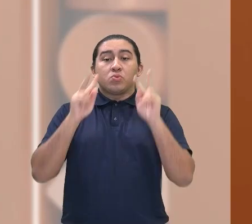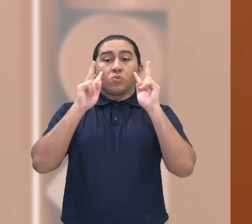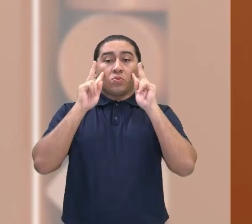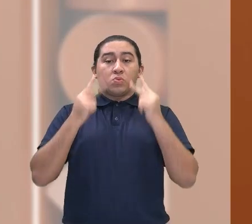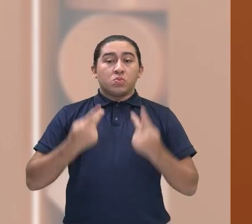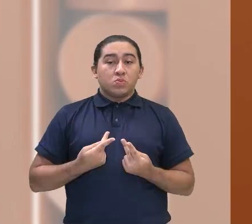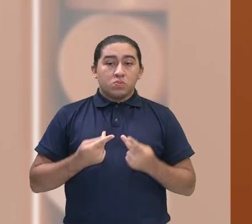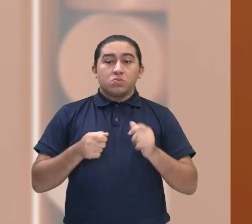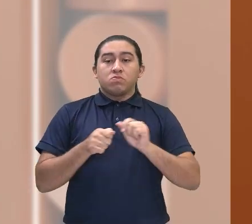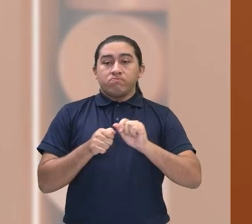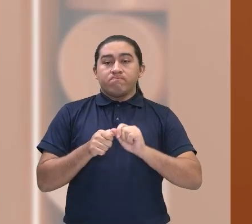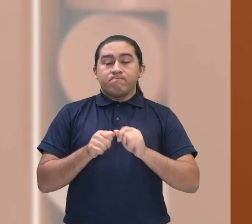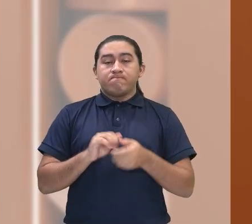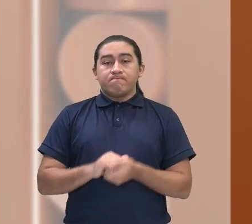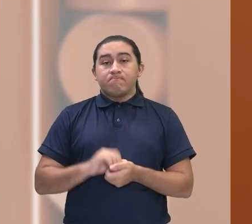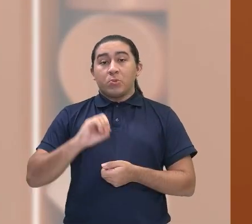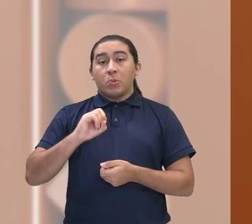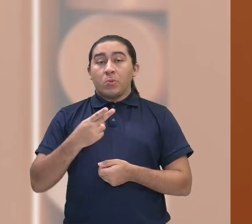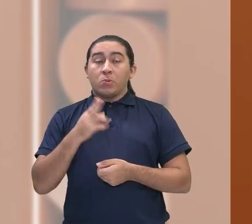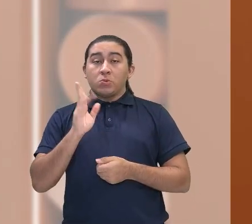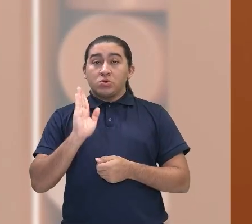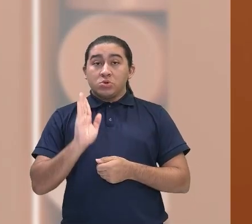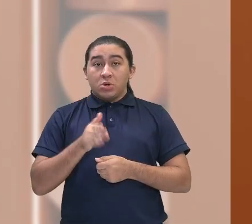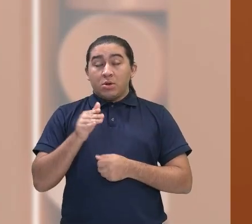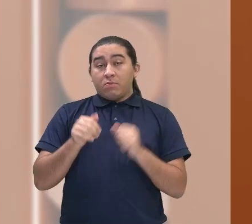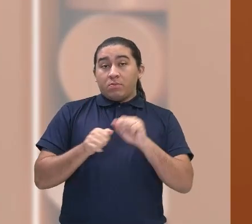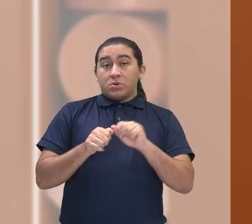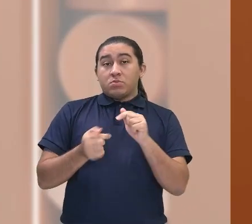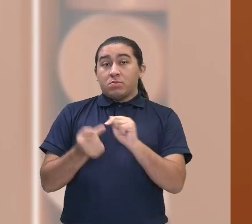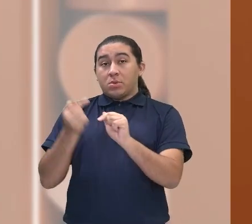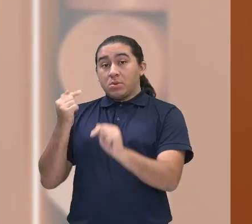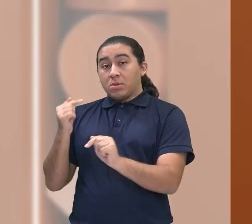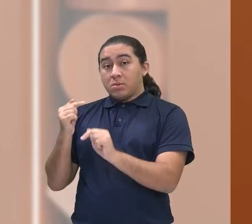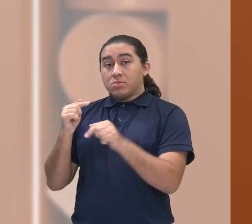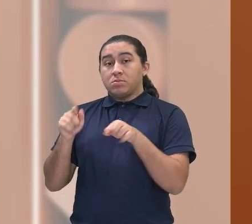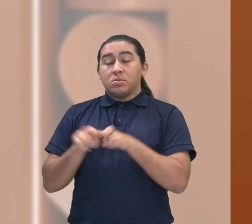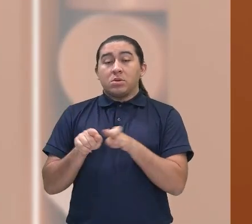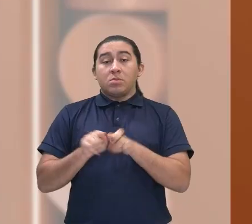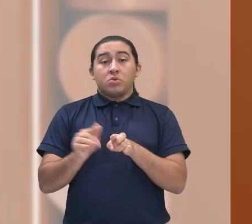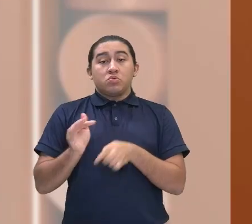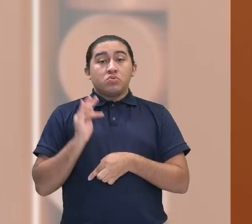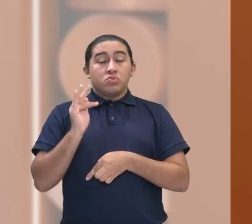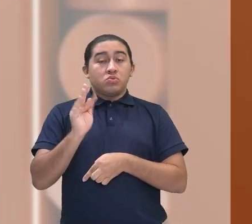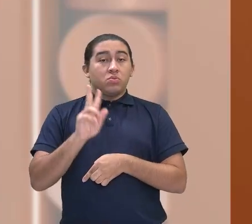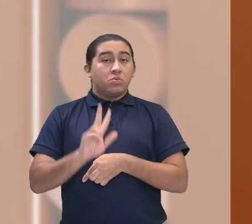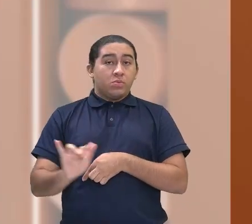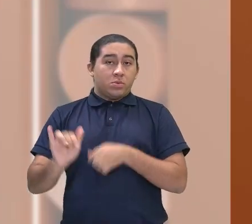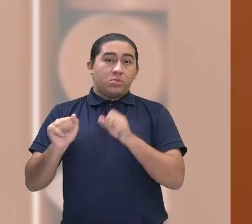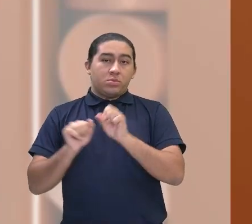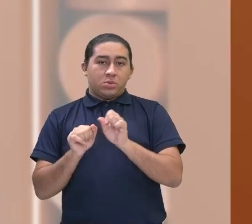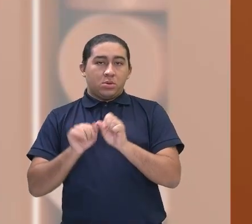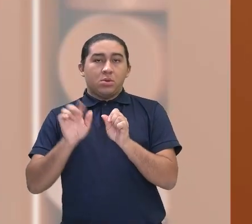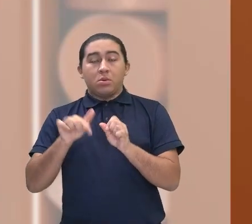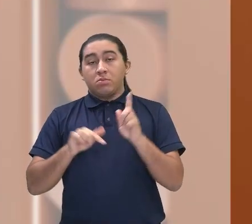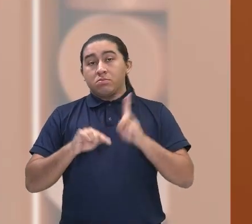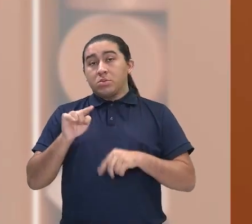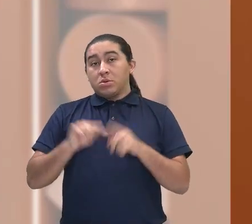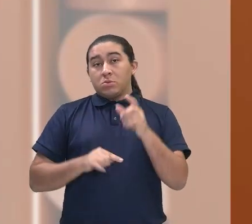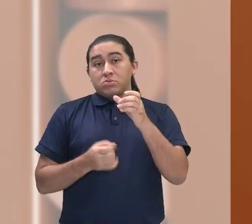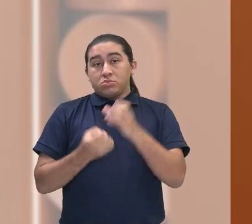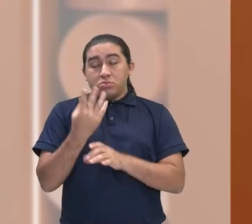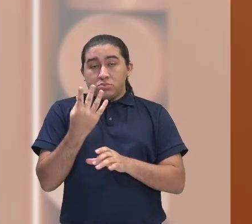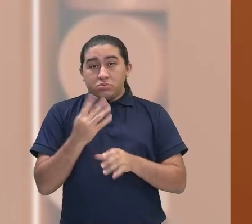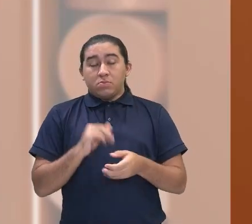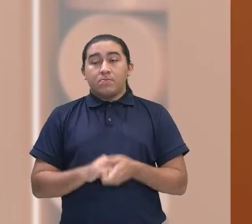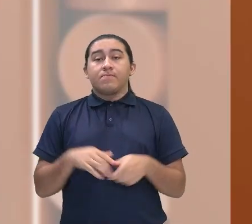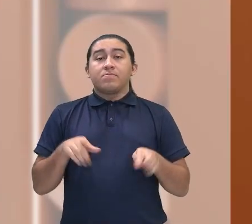produz, ou já produziu, e que irá produzir, né, de forma material,